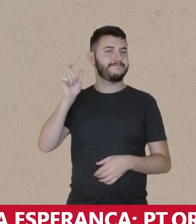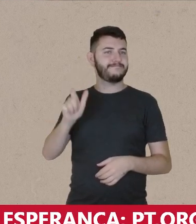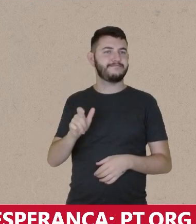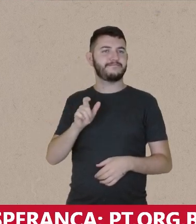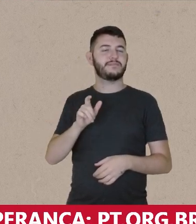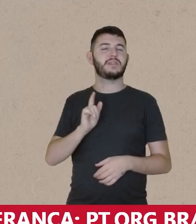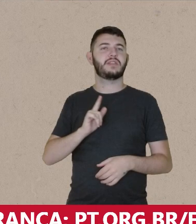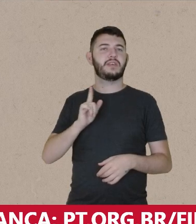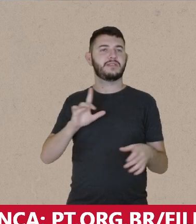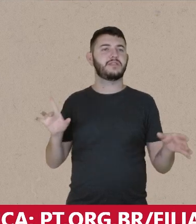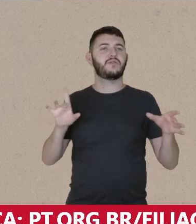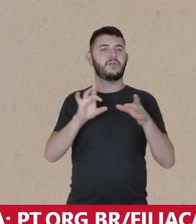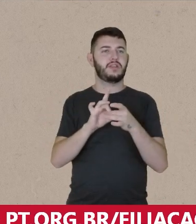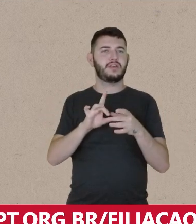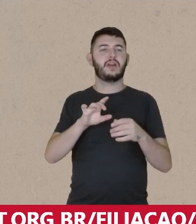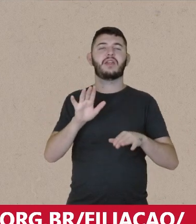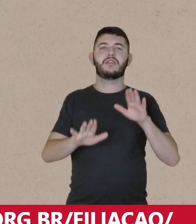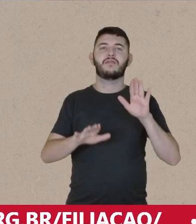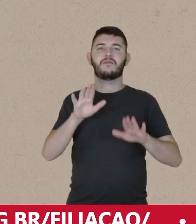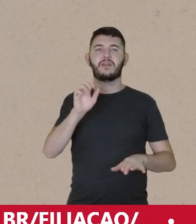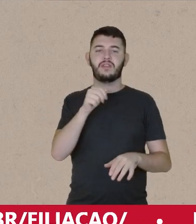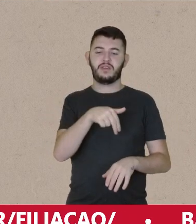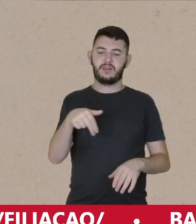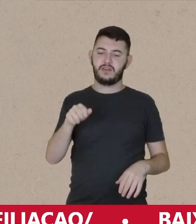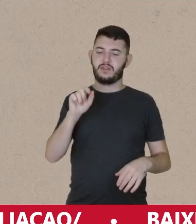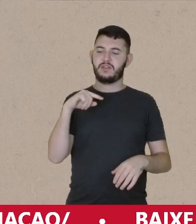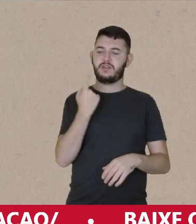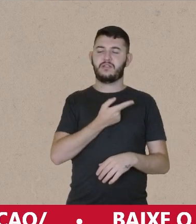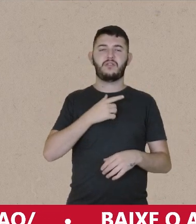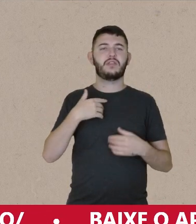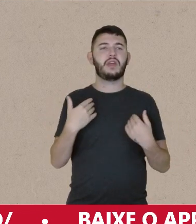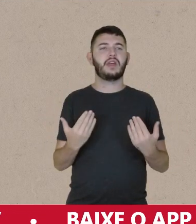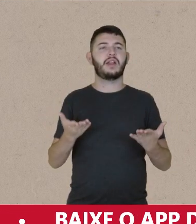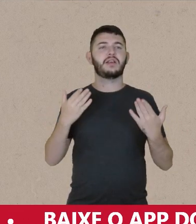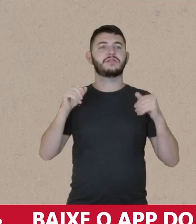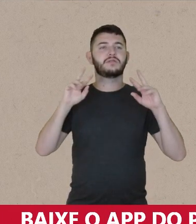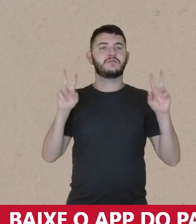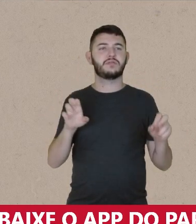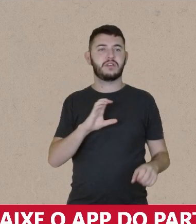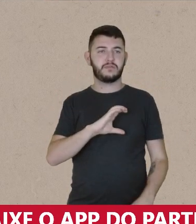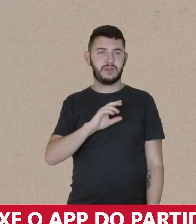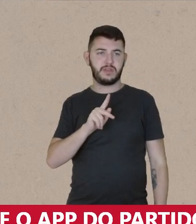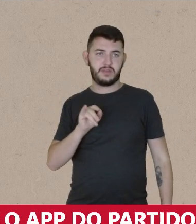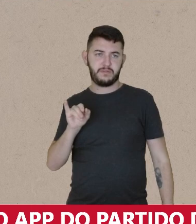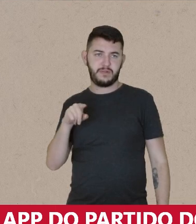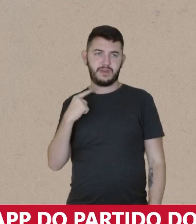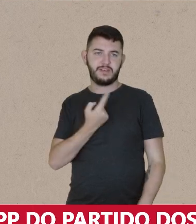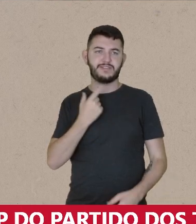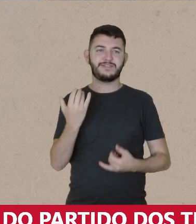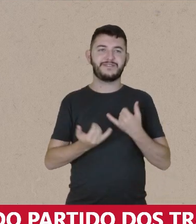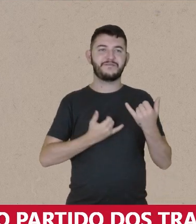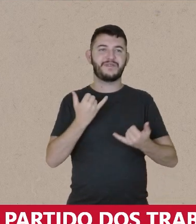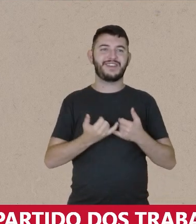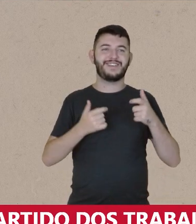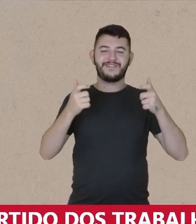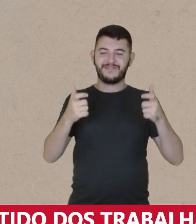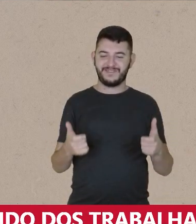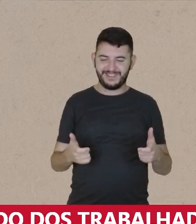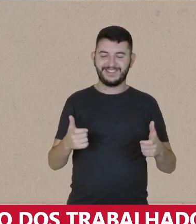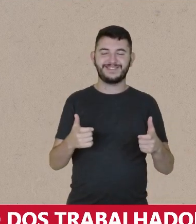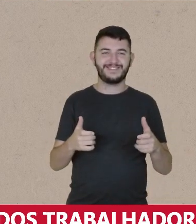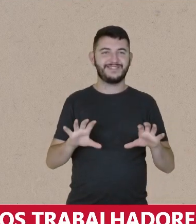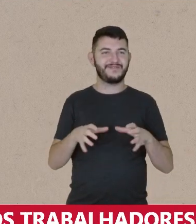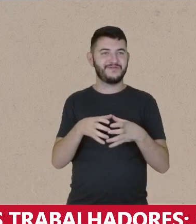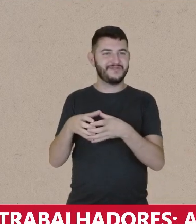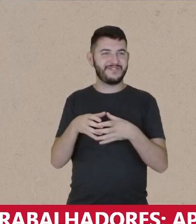essa conexão. Sabe, Ana, às vezes a gente, para um pouco relaxar em relação à CPI, a gente fica assim, brincando lá na redação, pensando assim,